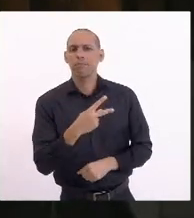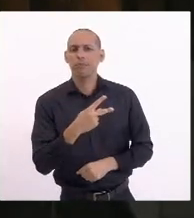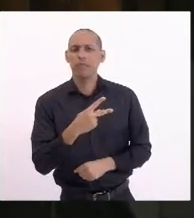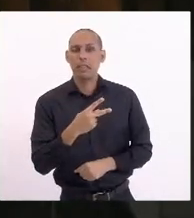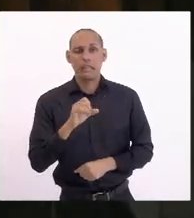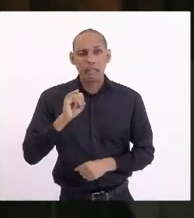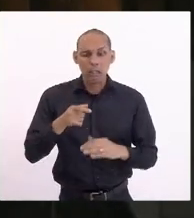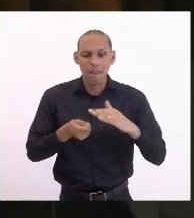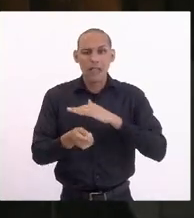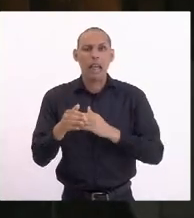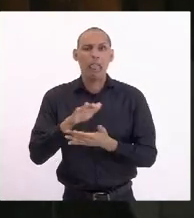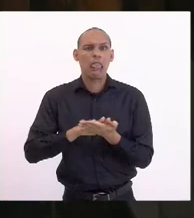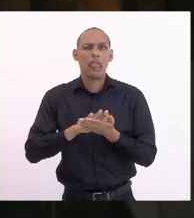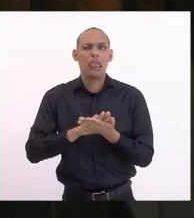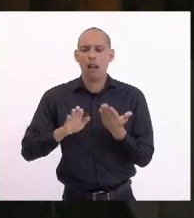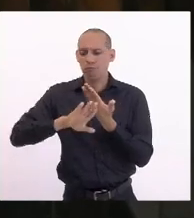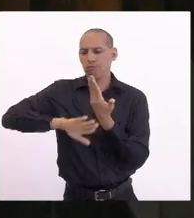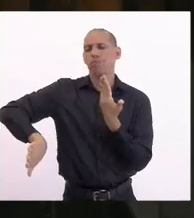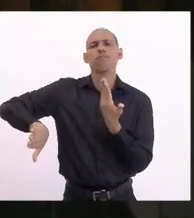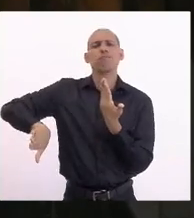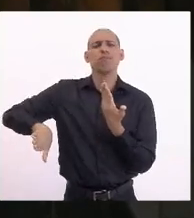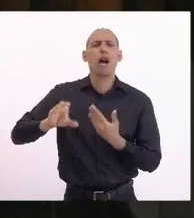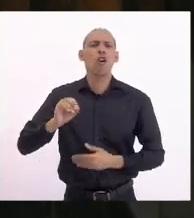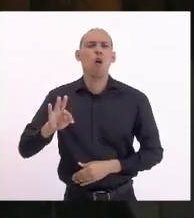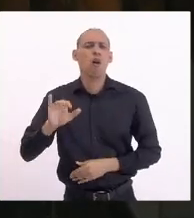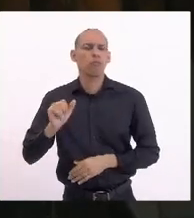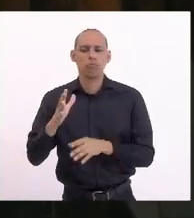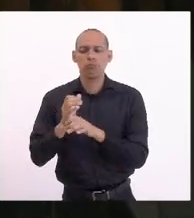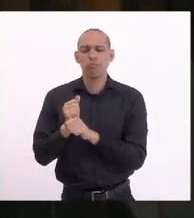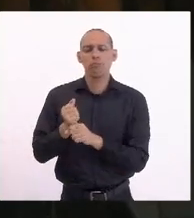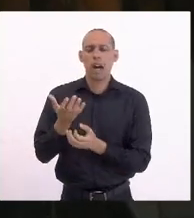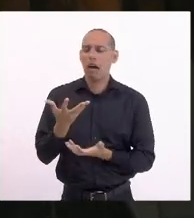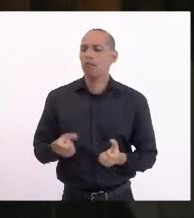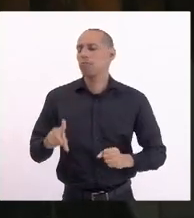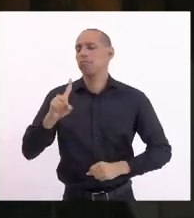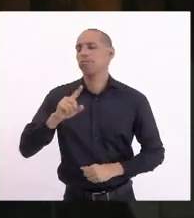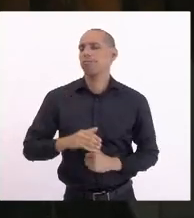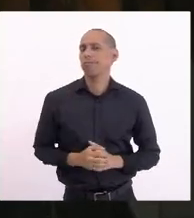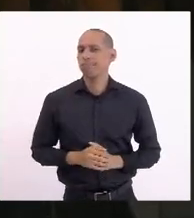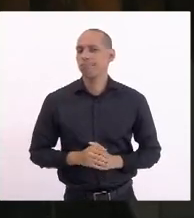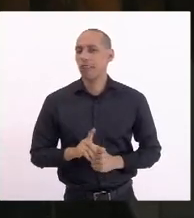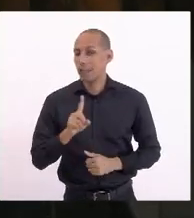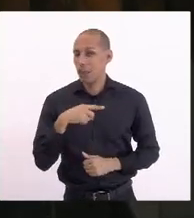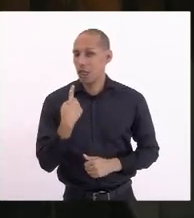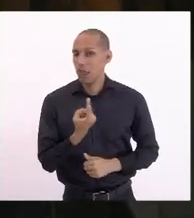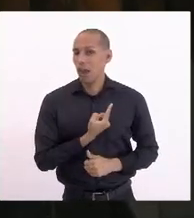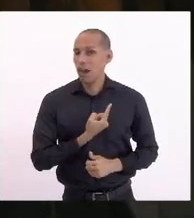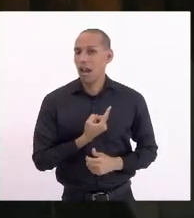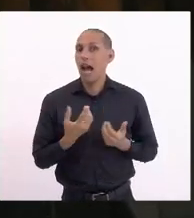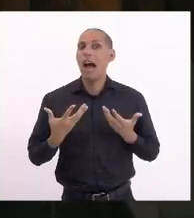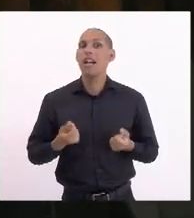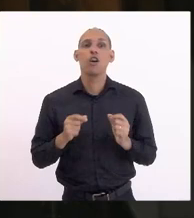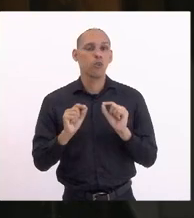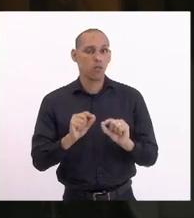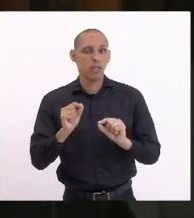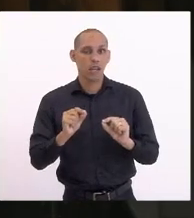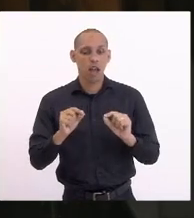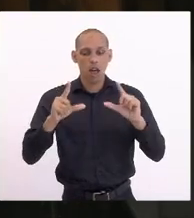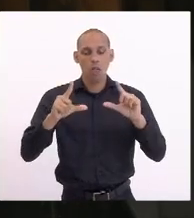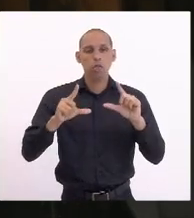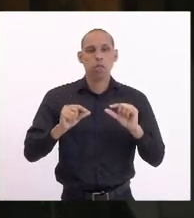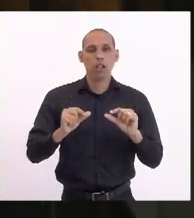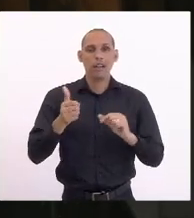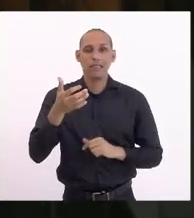poderia ter as suas contas rejeitadas. Desde que nós aceitássemos reduzir de 10